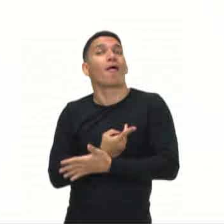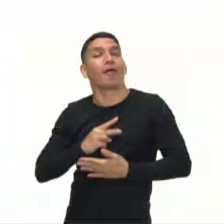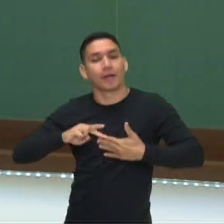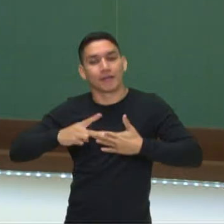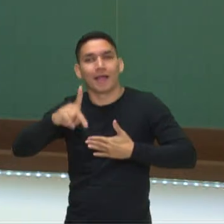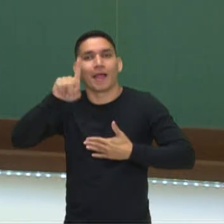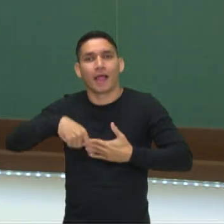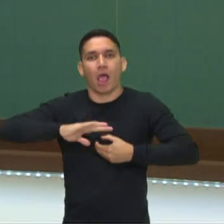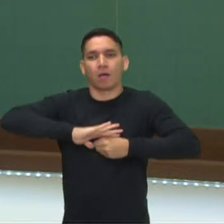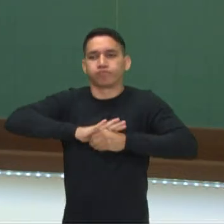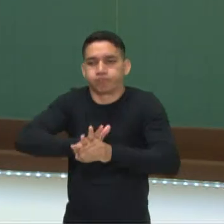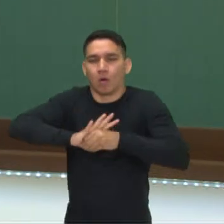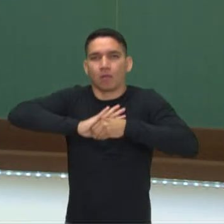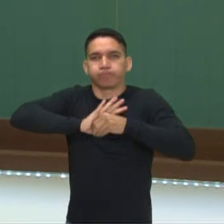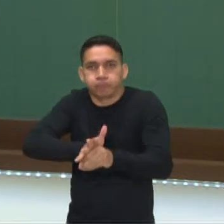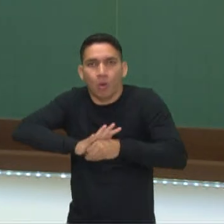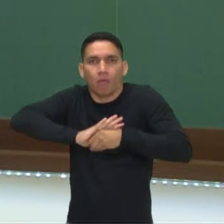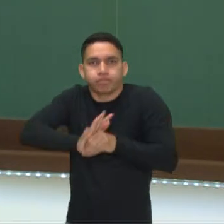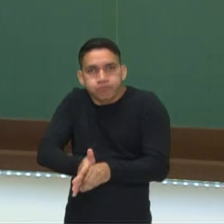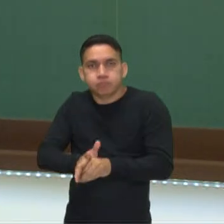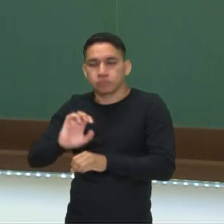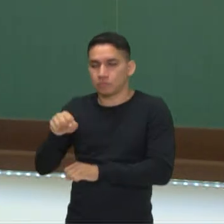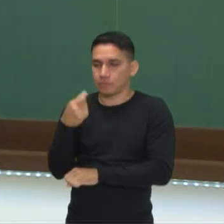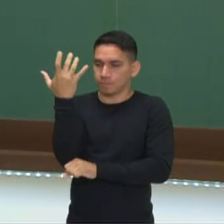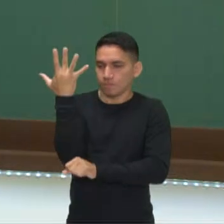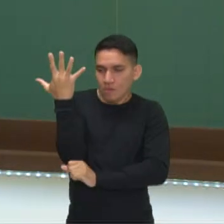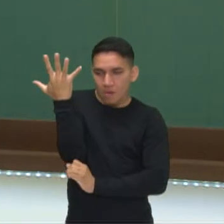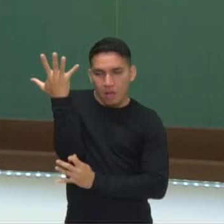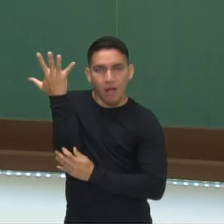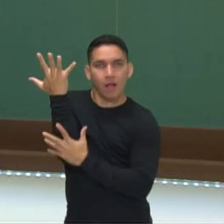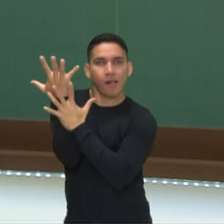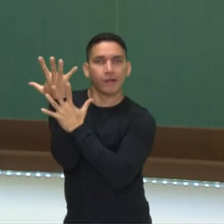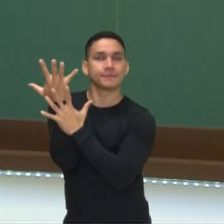essa pressão negativa lá nas folhas, ok?